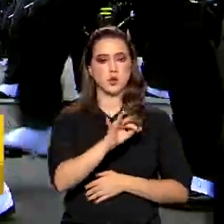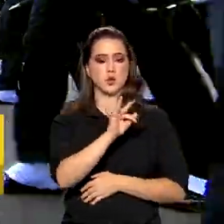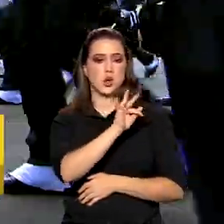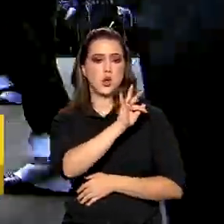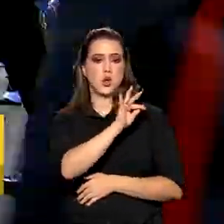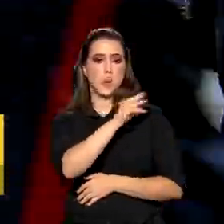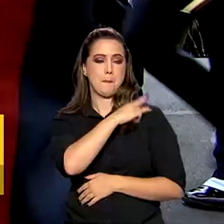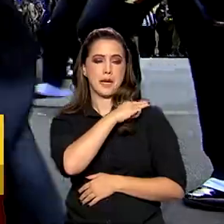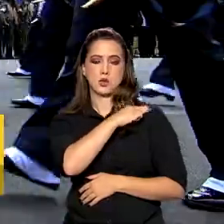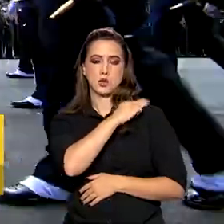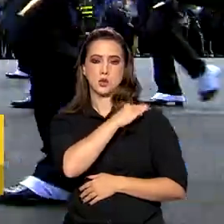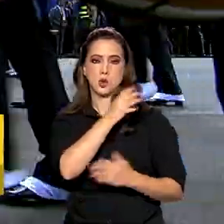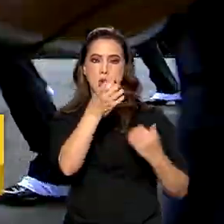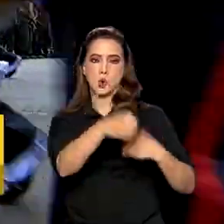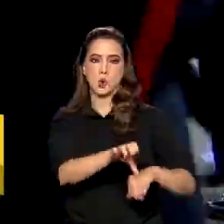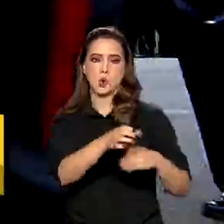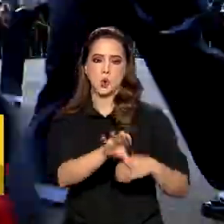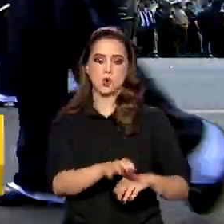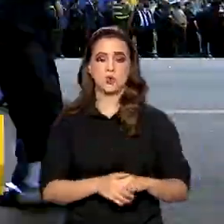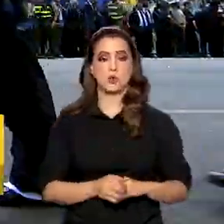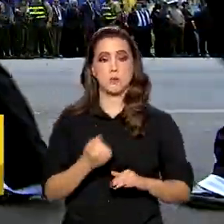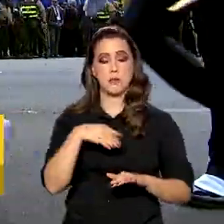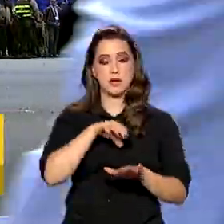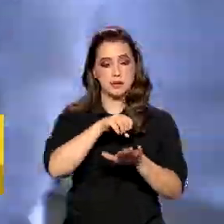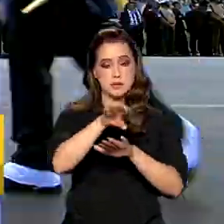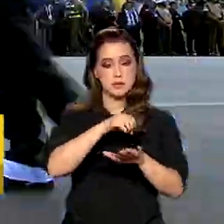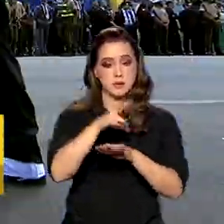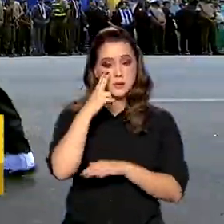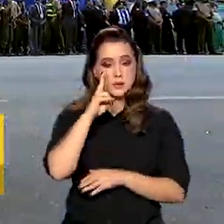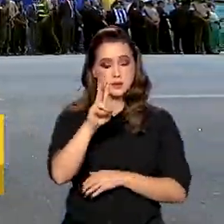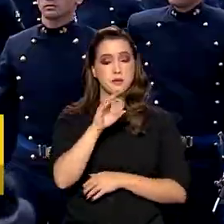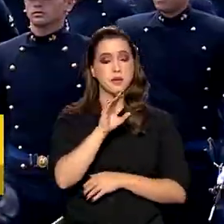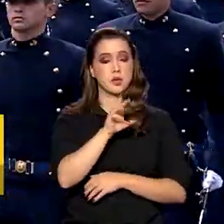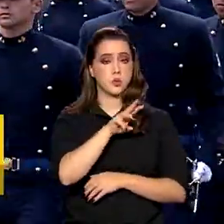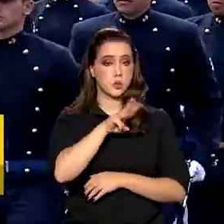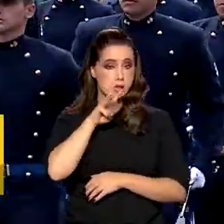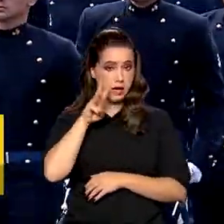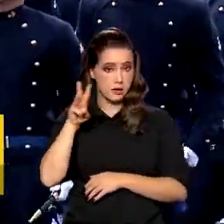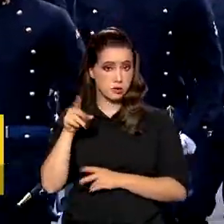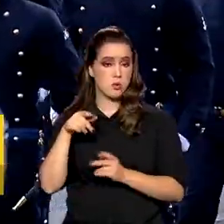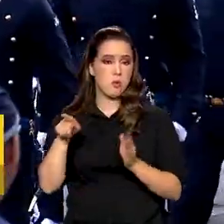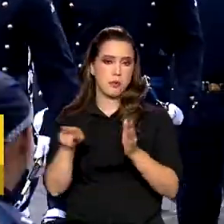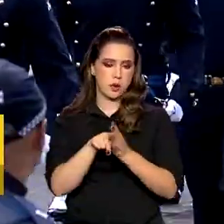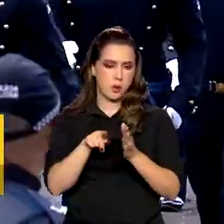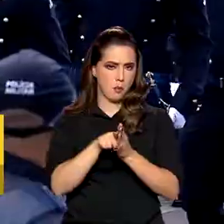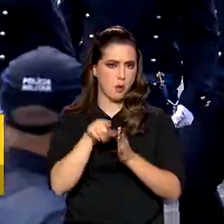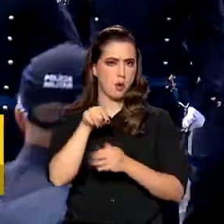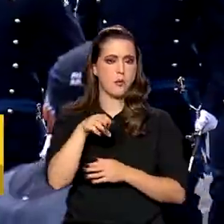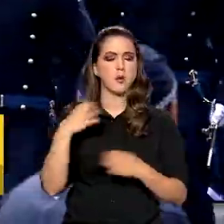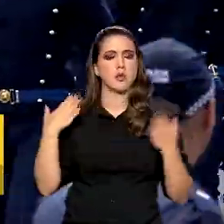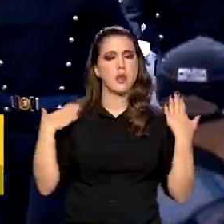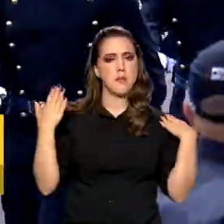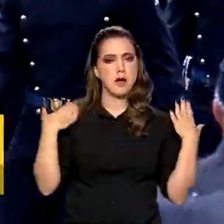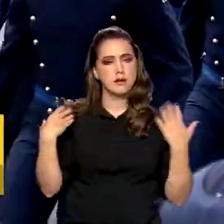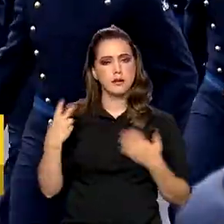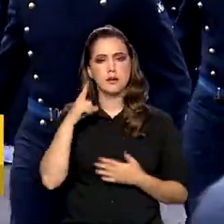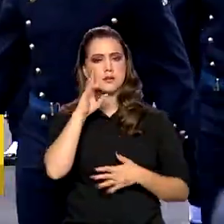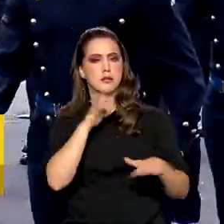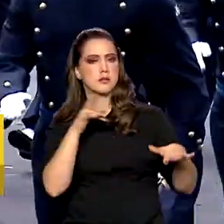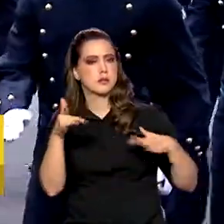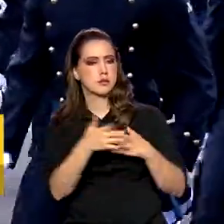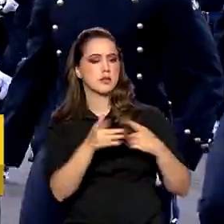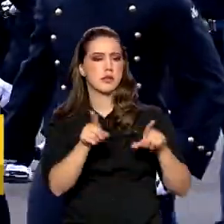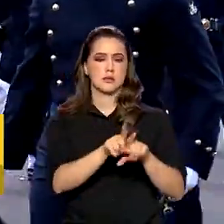é através de concurso. Mais informações podem ser obtidas também no site da Marinha, nas mídias sociais da